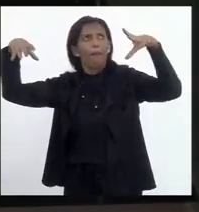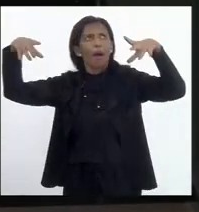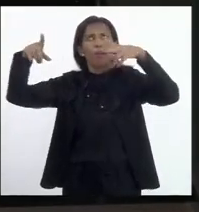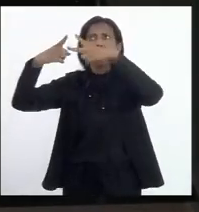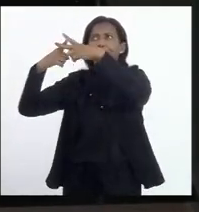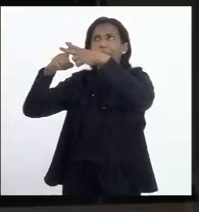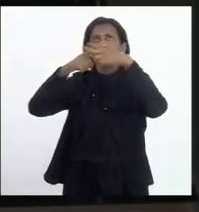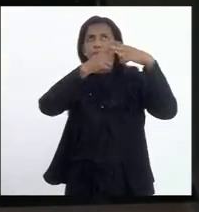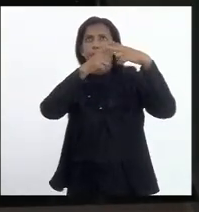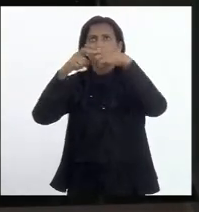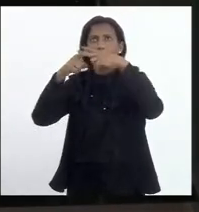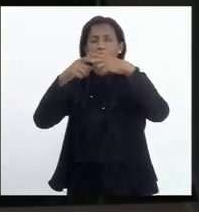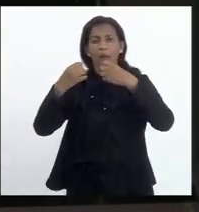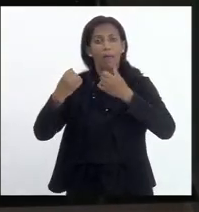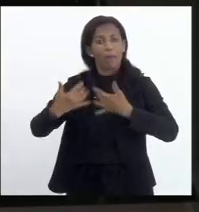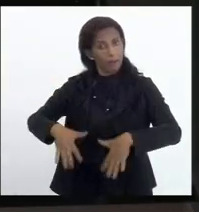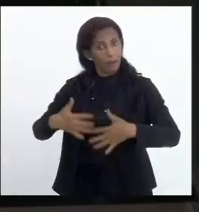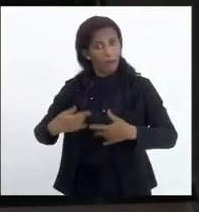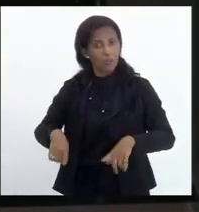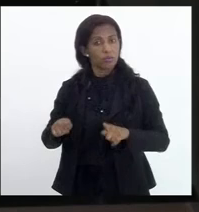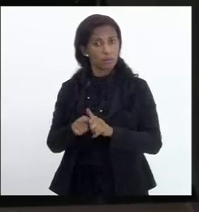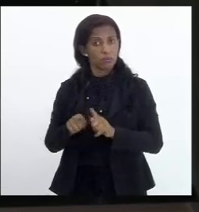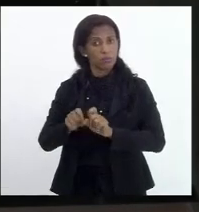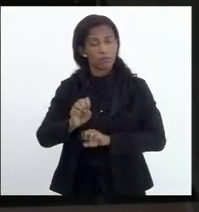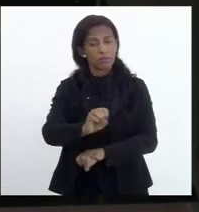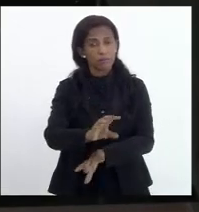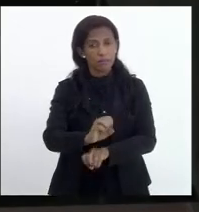escola, é gasto de educação.